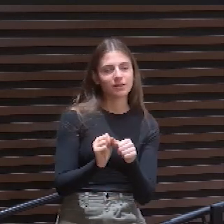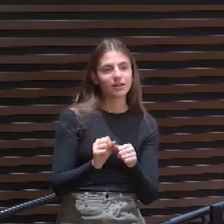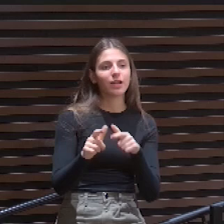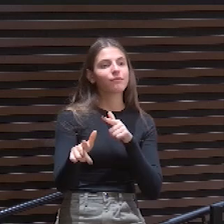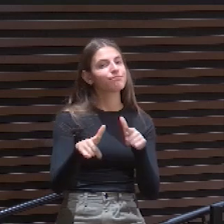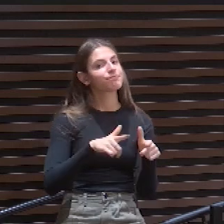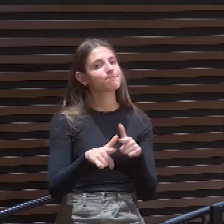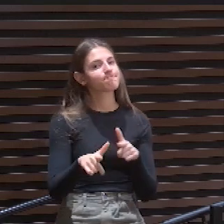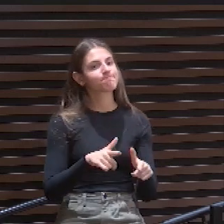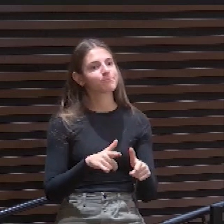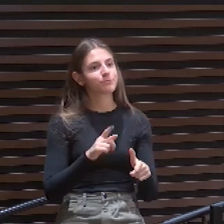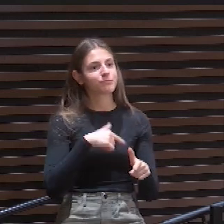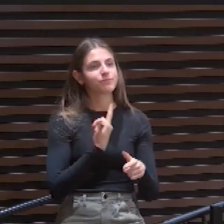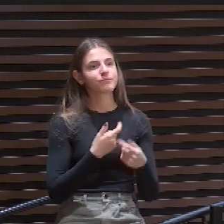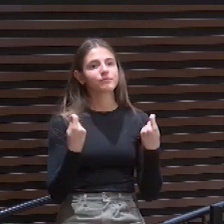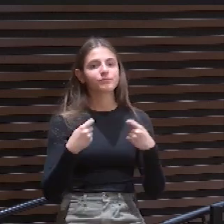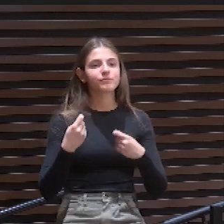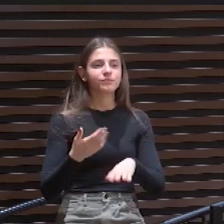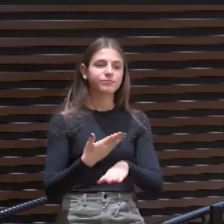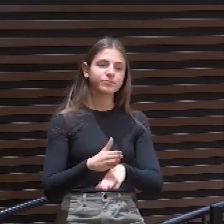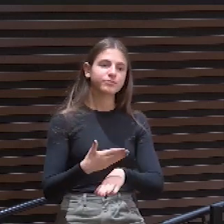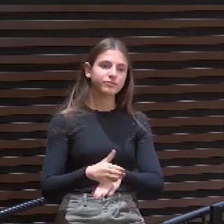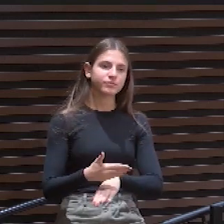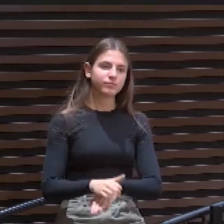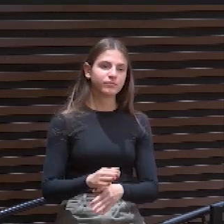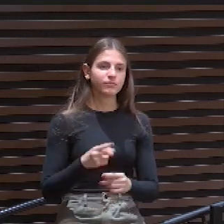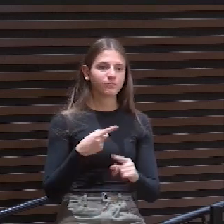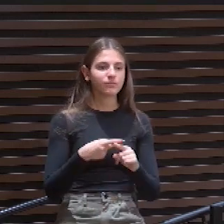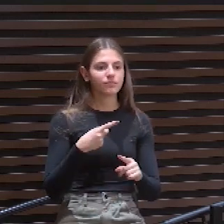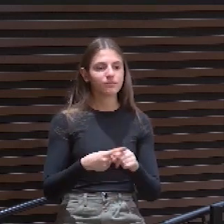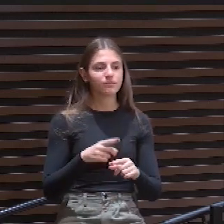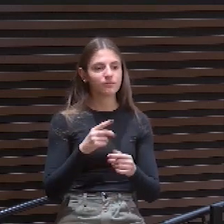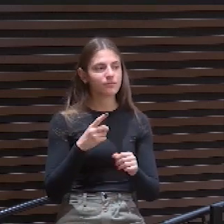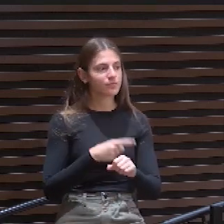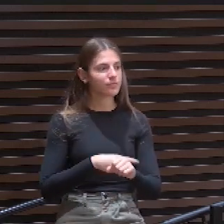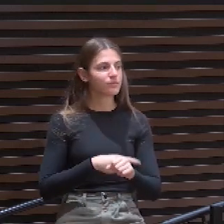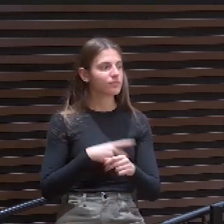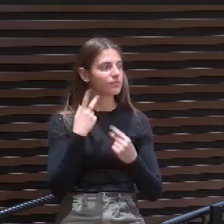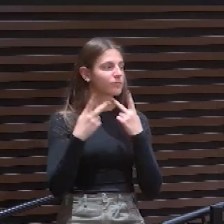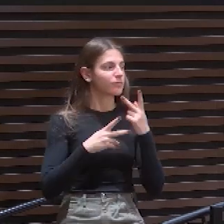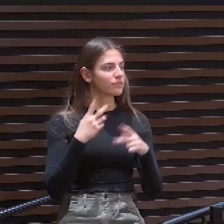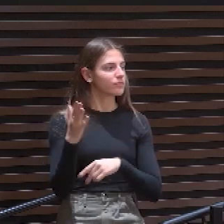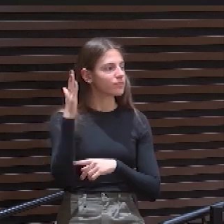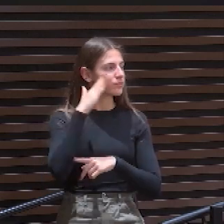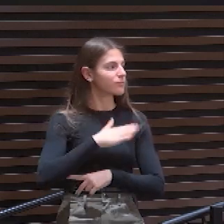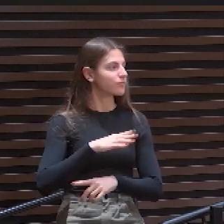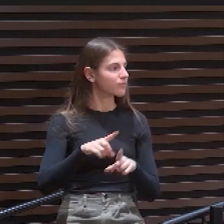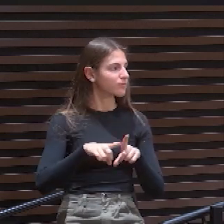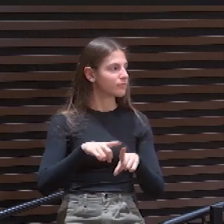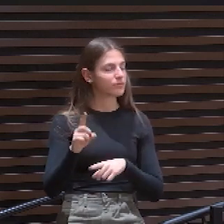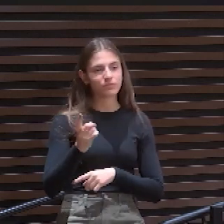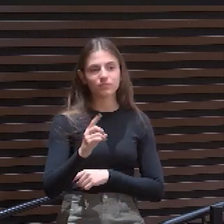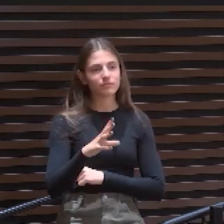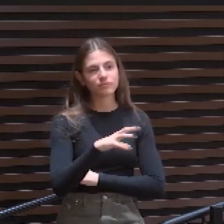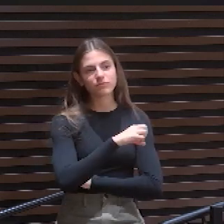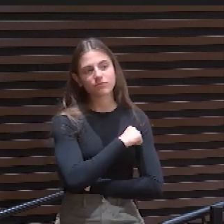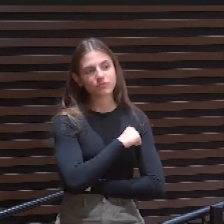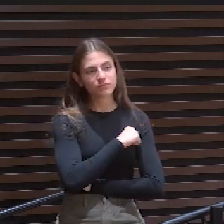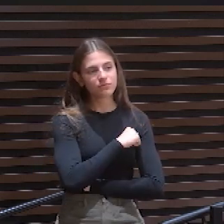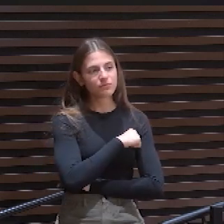Vamos colocar em prática. Porque quando eu falo mal do irmão, eu não estou amando.